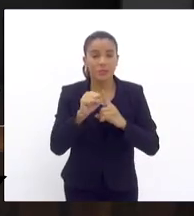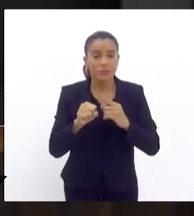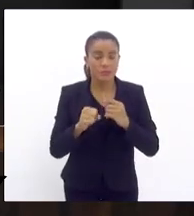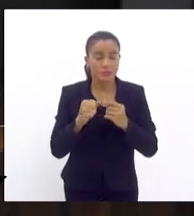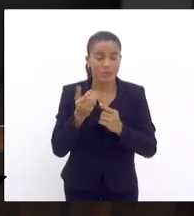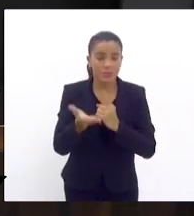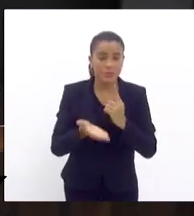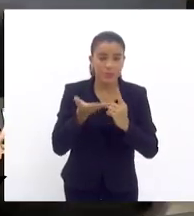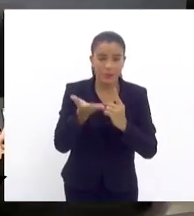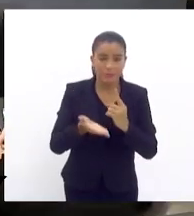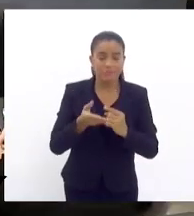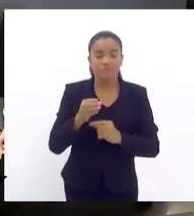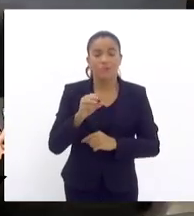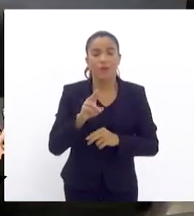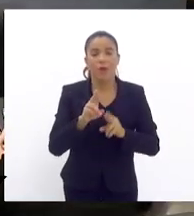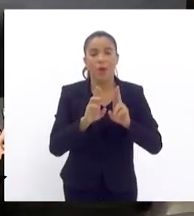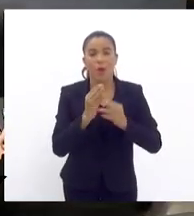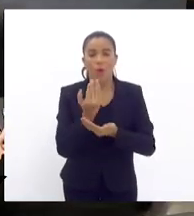Por favor.